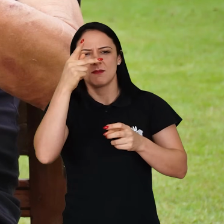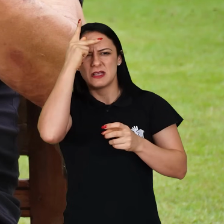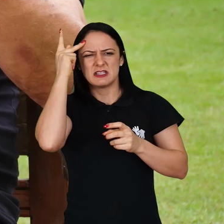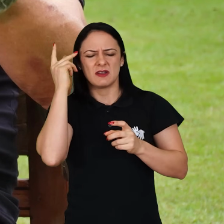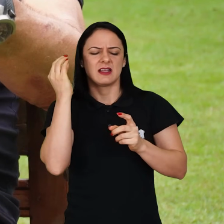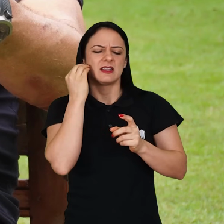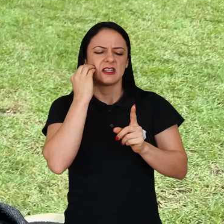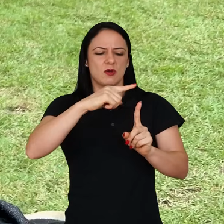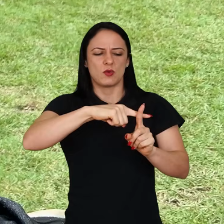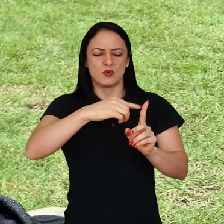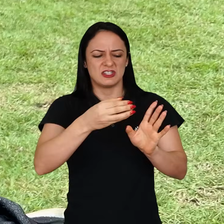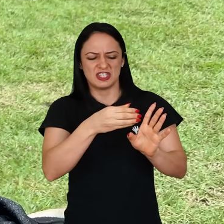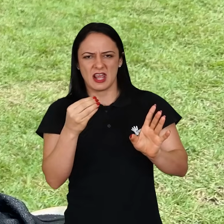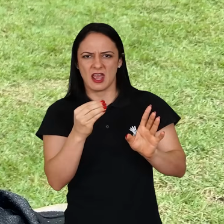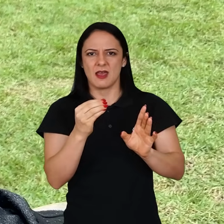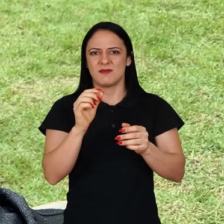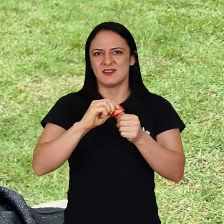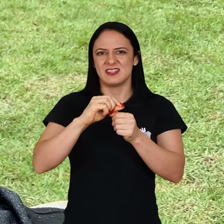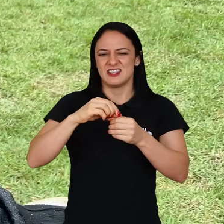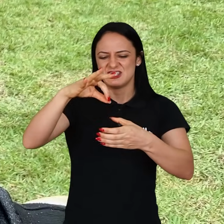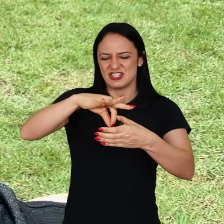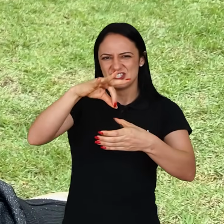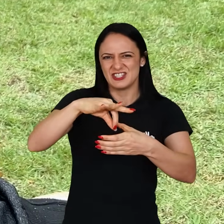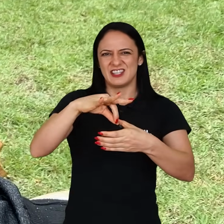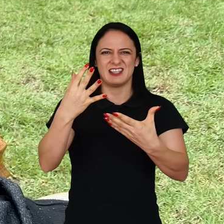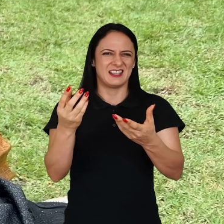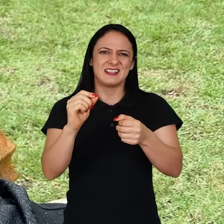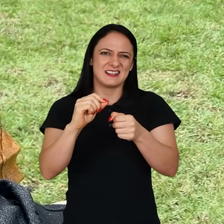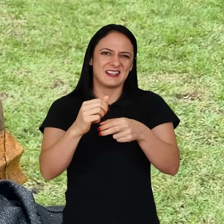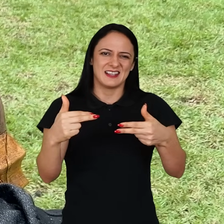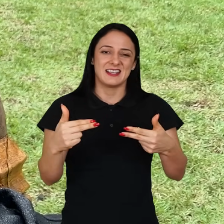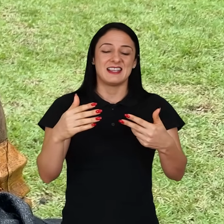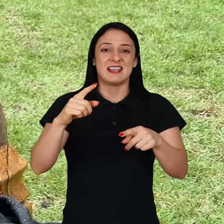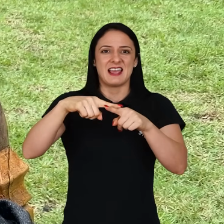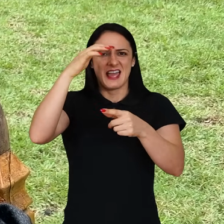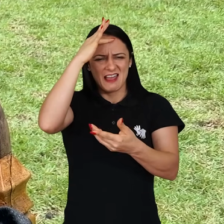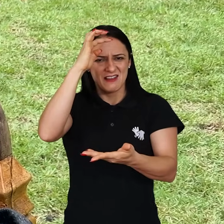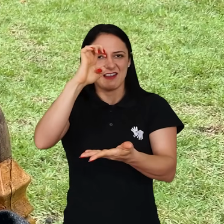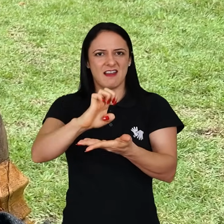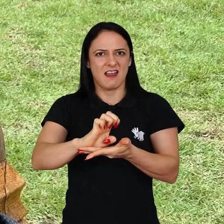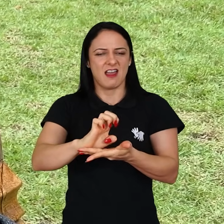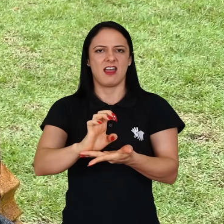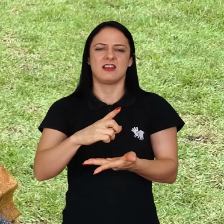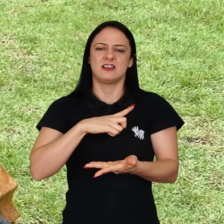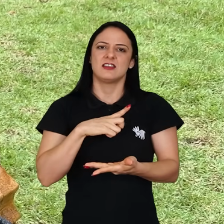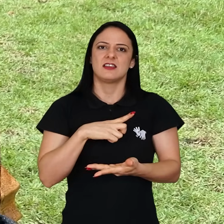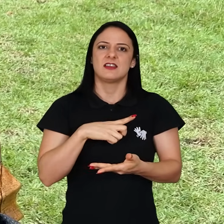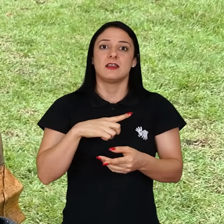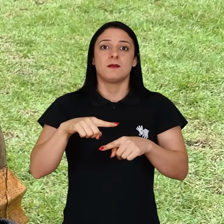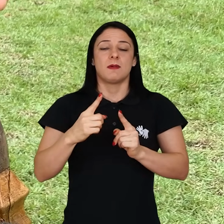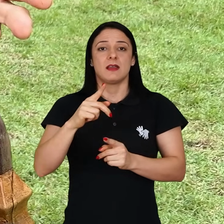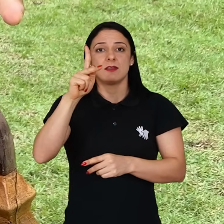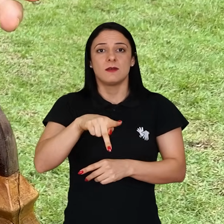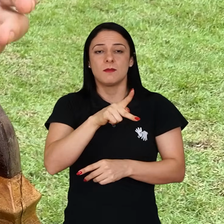da cruz para fazer chá, amuleto, a crença era muito grande, a fé era muito grande, né? E ele